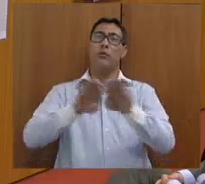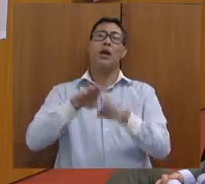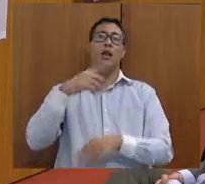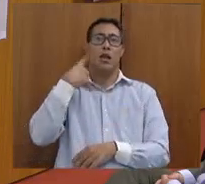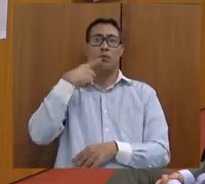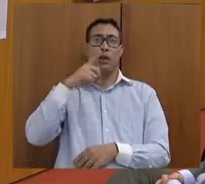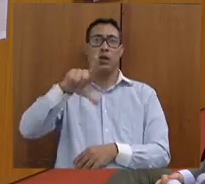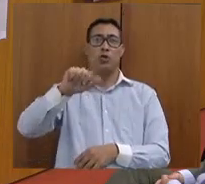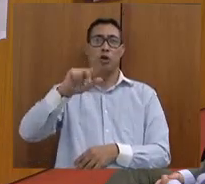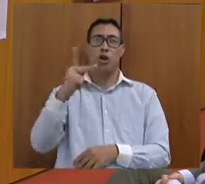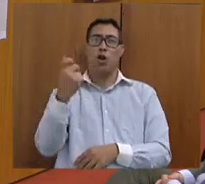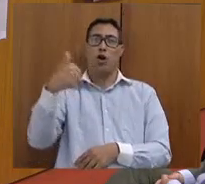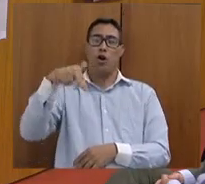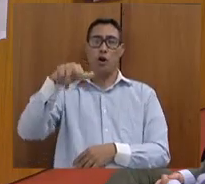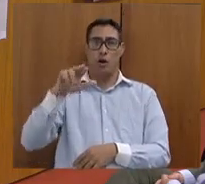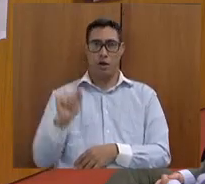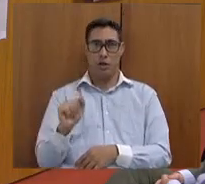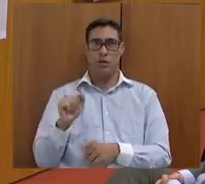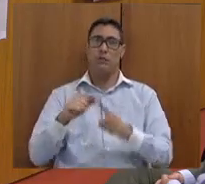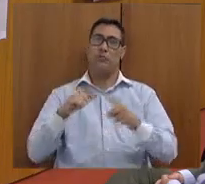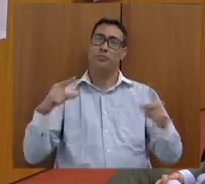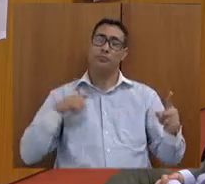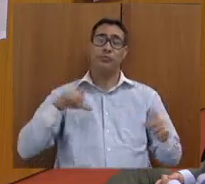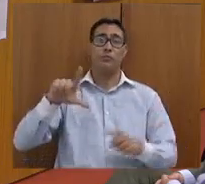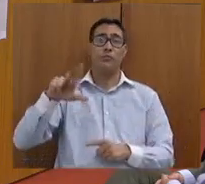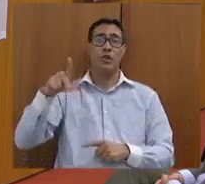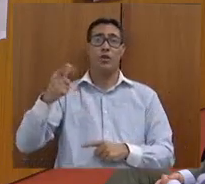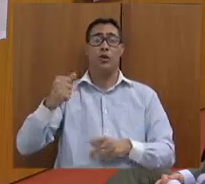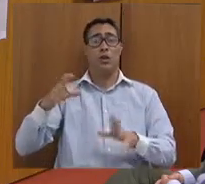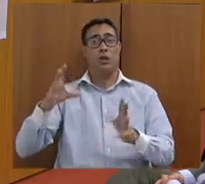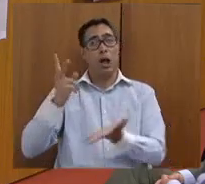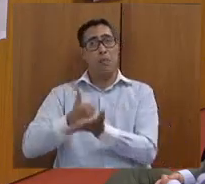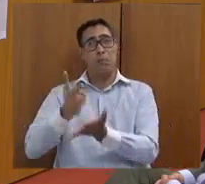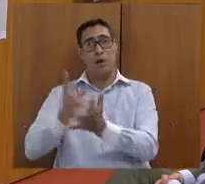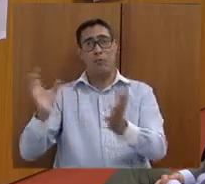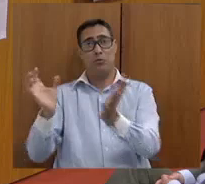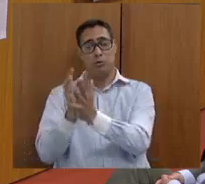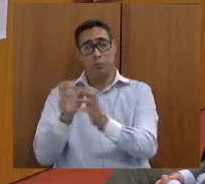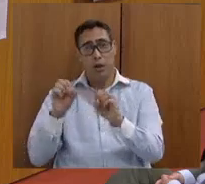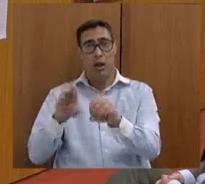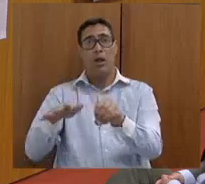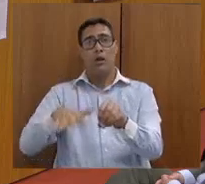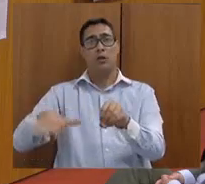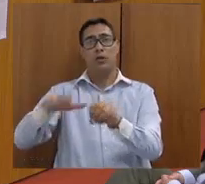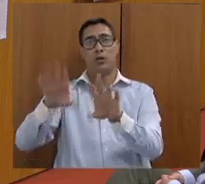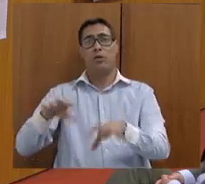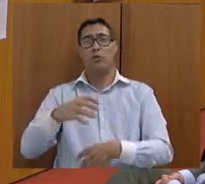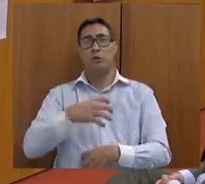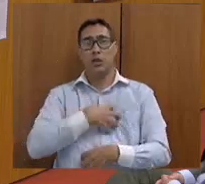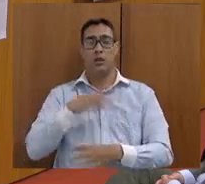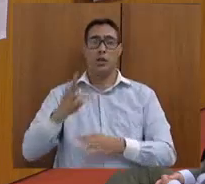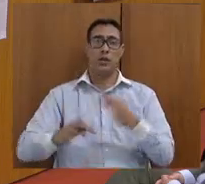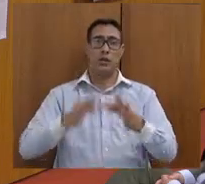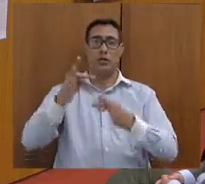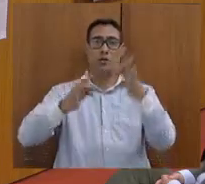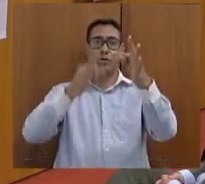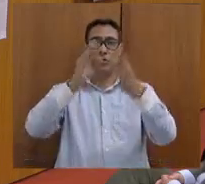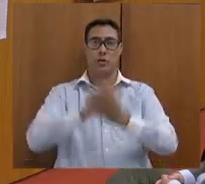deputada Macaé vice-presidente da comissão deputada Lohana membro efetiva da comissão de Educação Ciência e Tecnologia